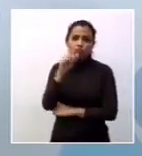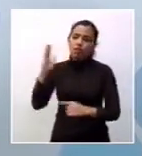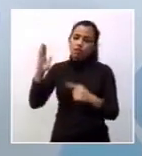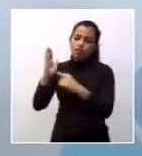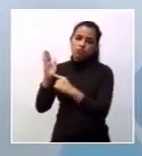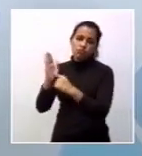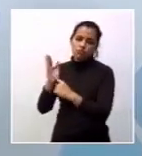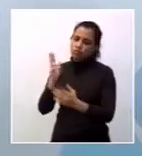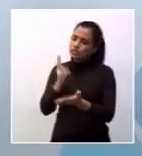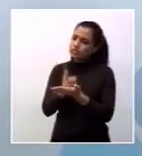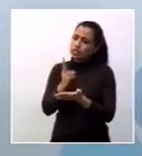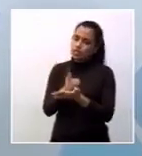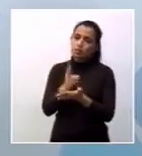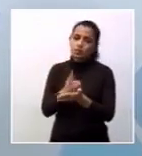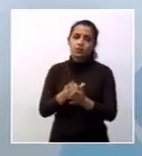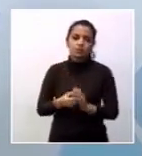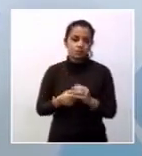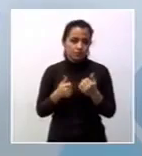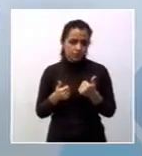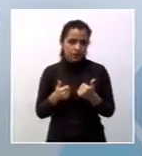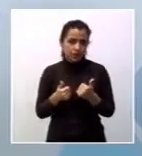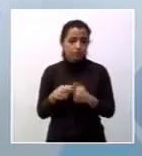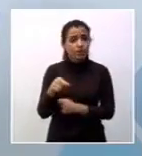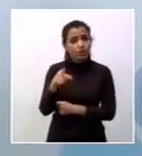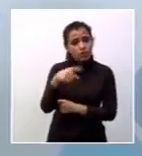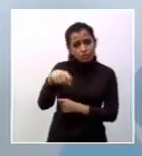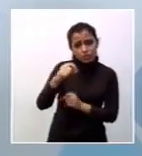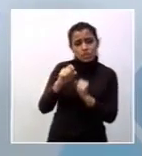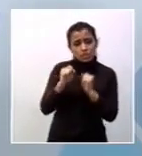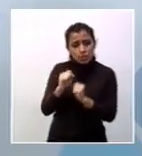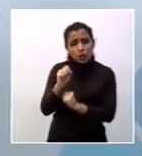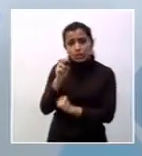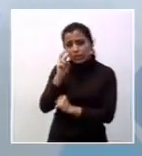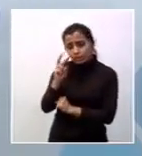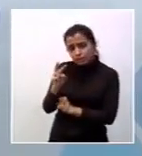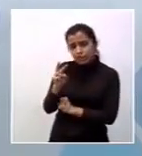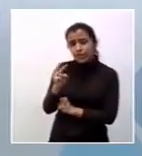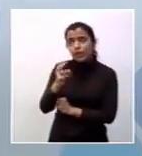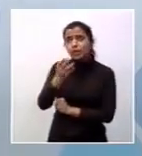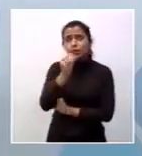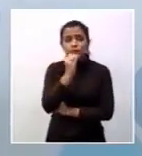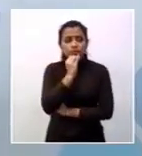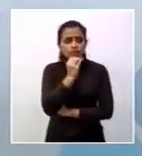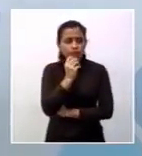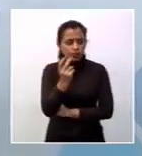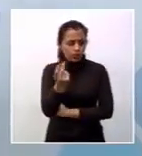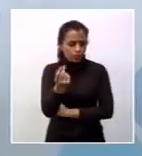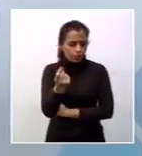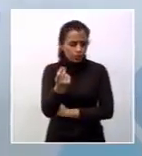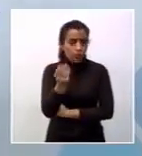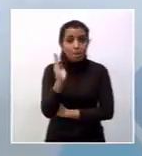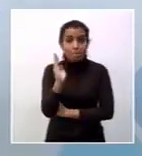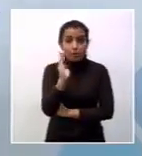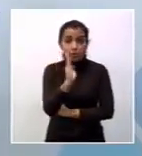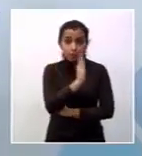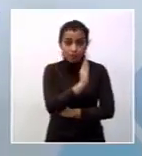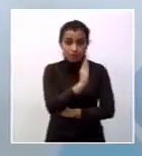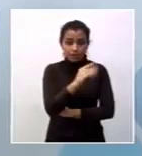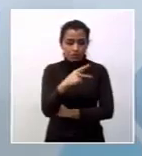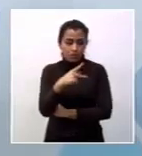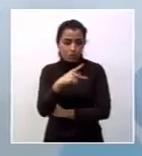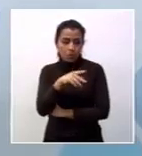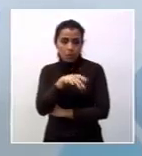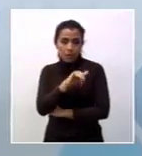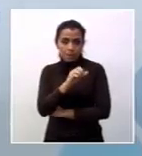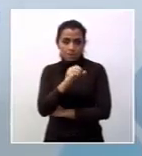Sempre, sempre, sempre, sempre. Tá? E vocês podem ver, né, por exemplo, agora no fim do BBB, teve o Pyong, que